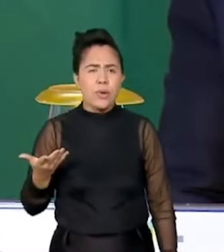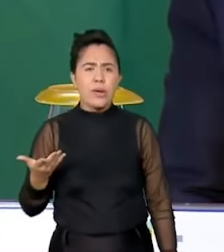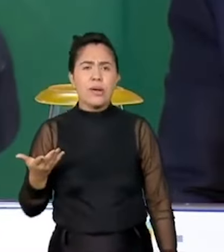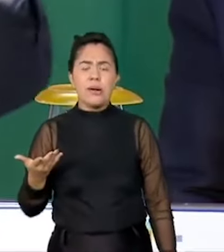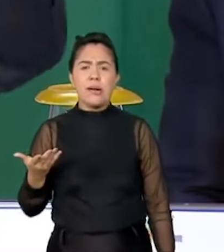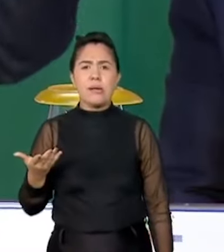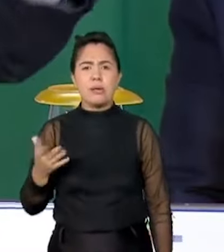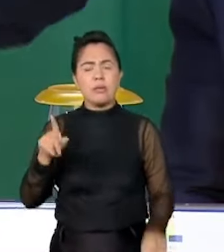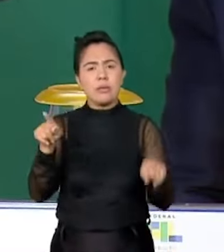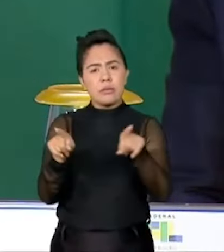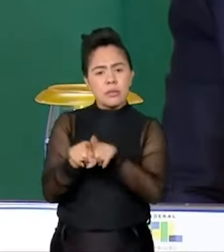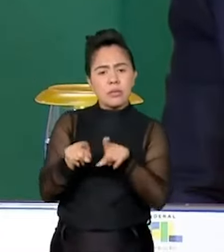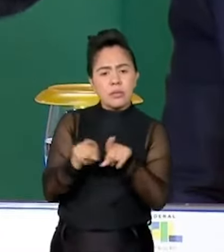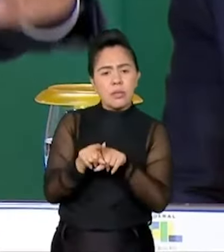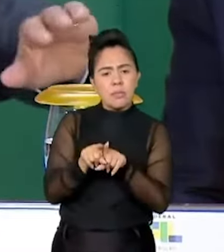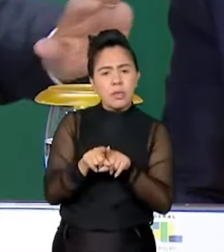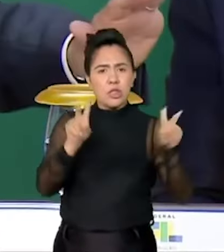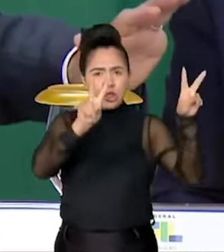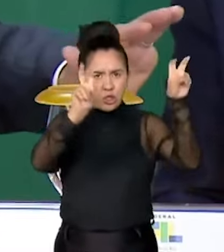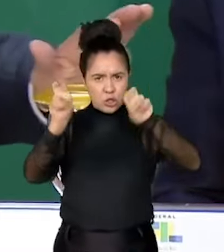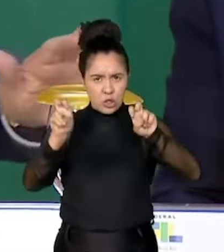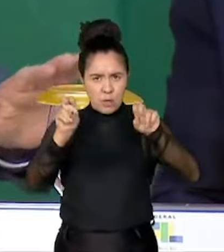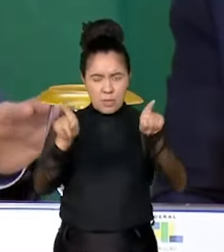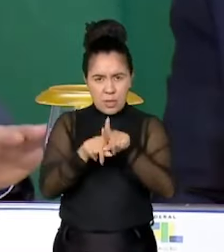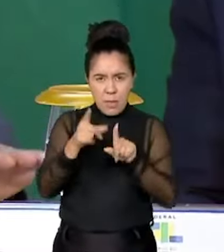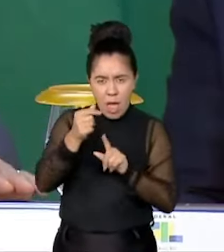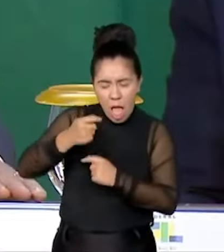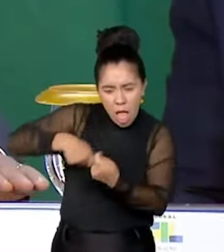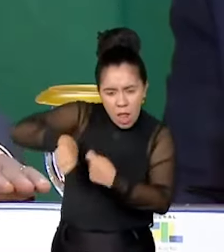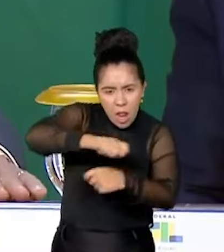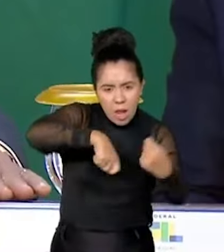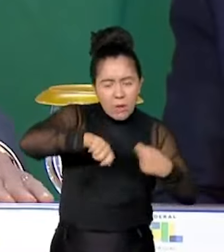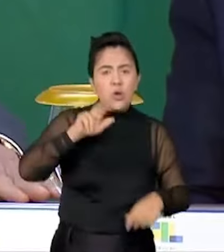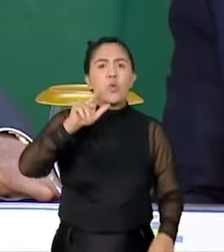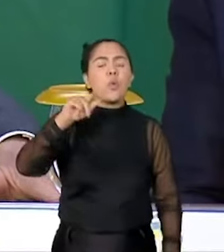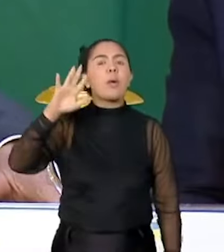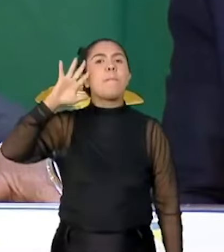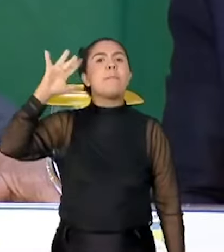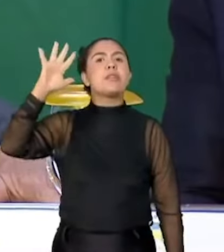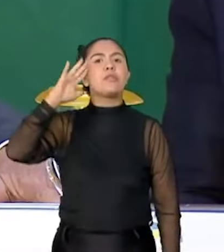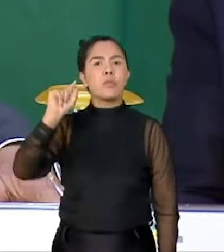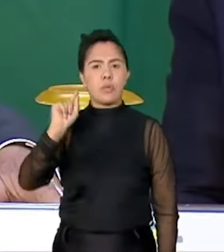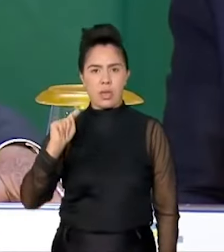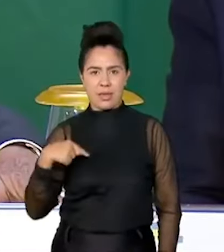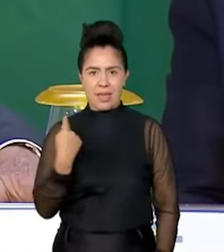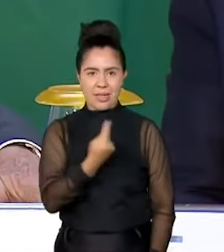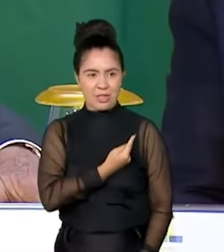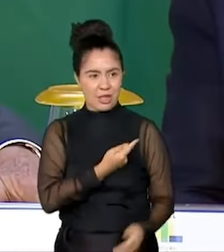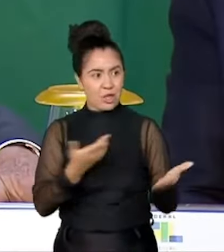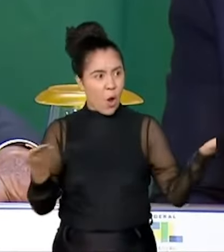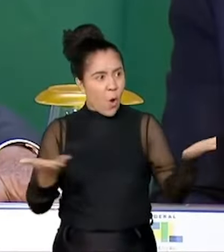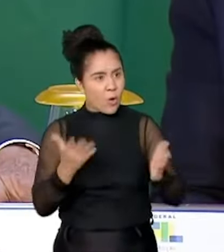Nenhum de vocês imaginava, e muito menos o chamado mercado financeiro, imaginava que a gente estivesse na situação que a gente está hoje.